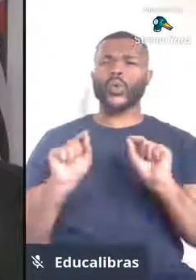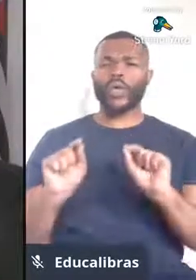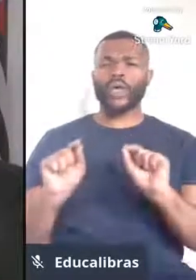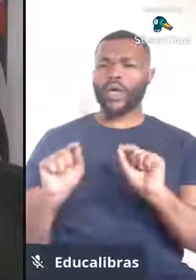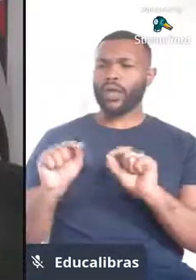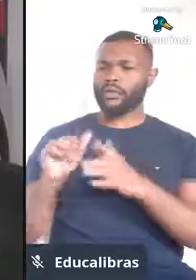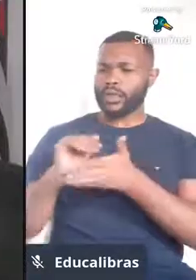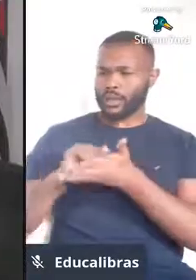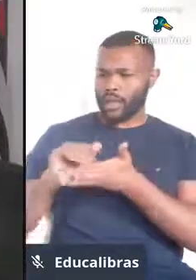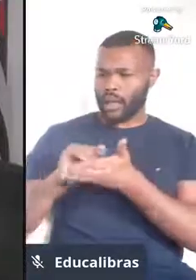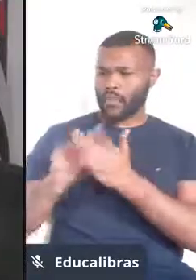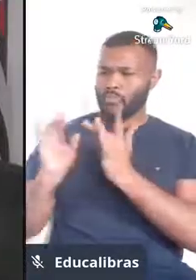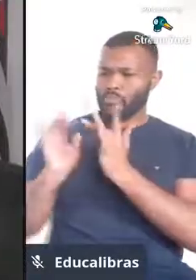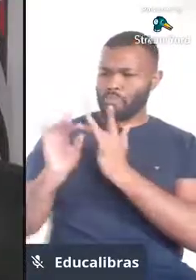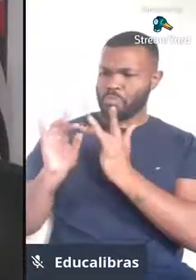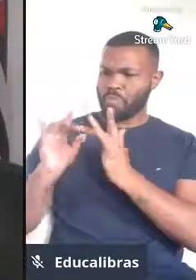internacionais